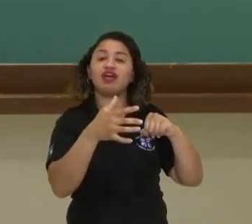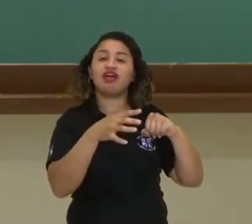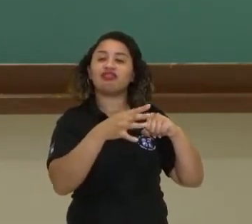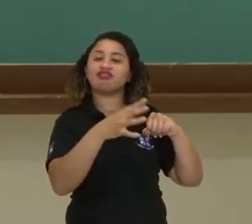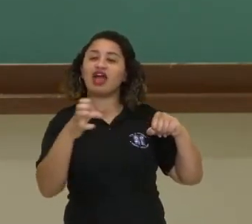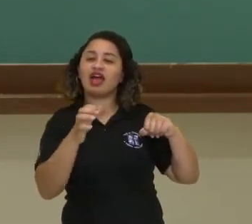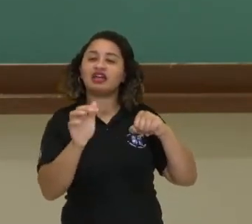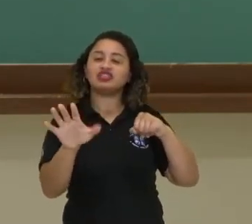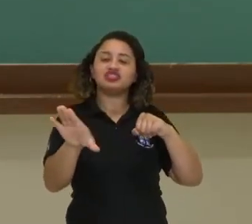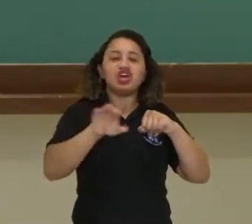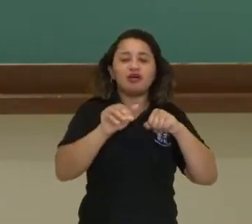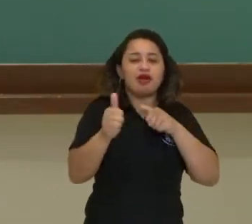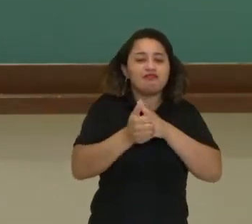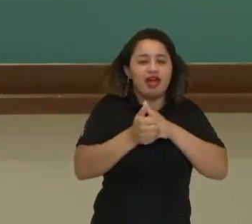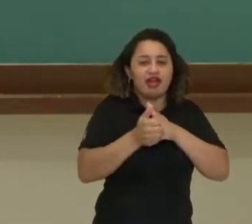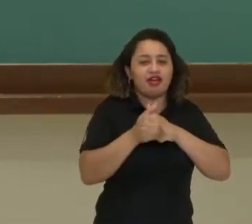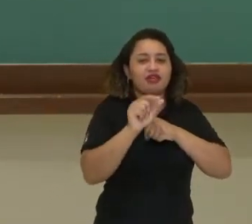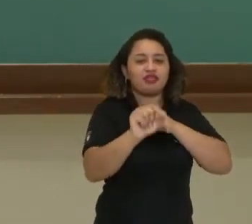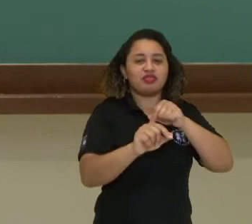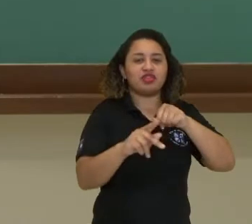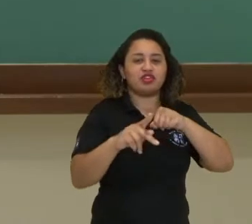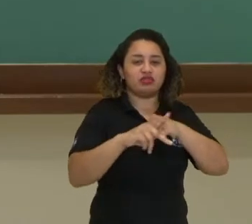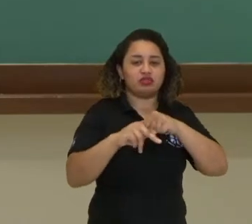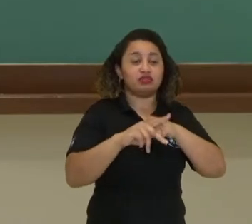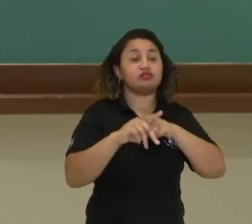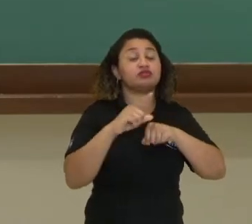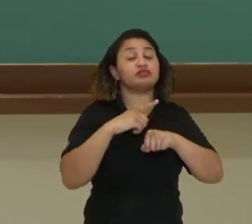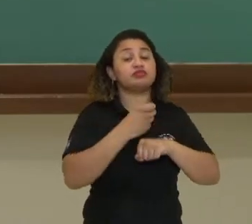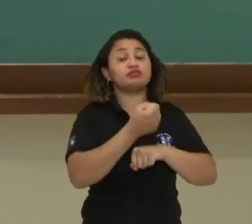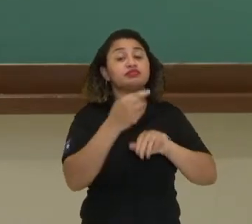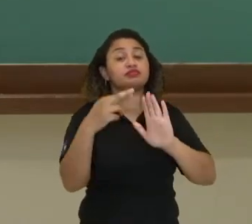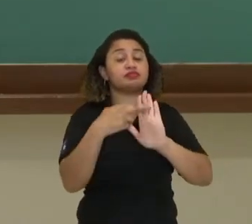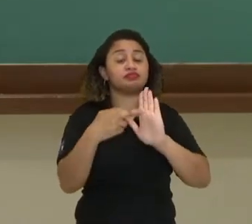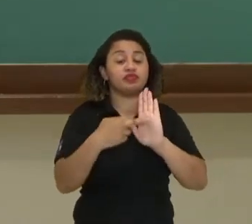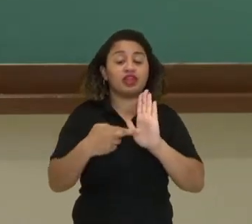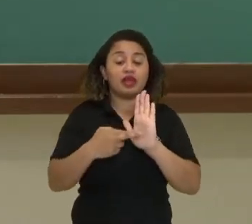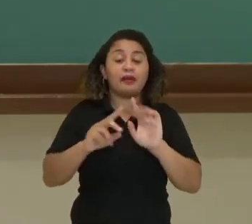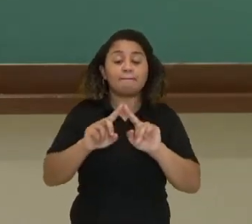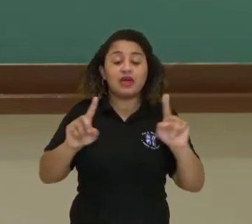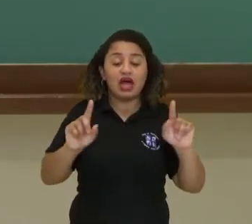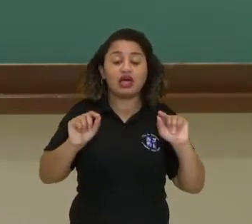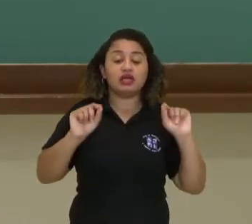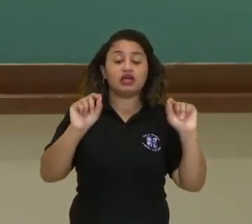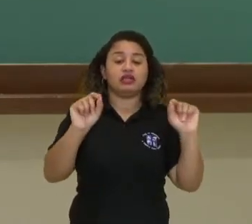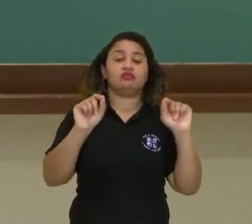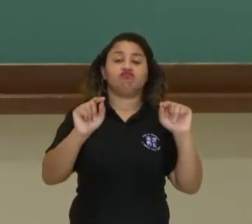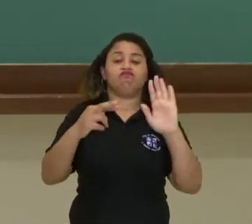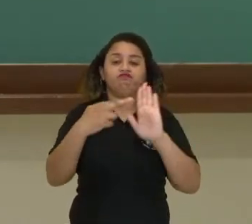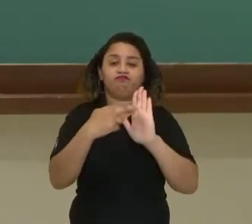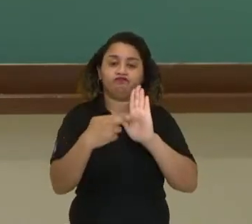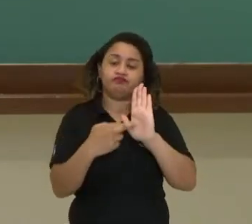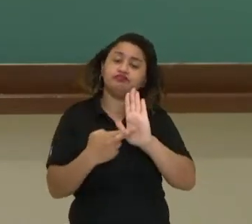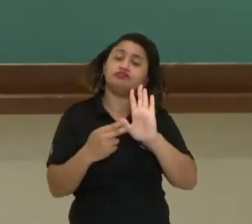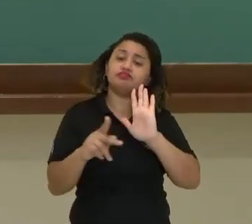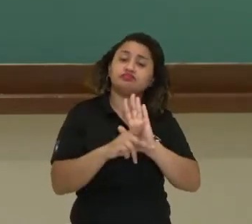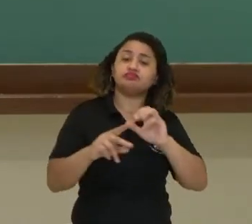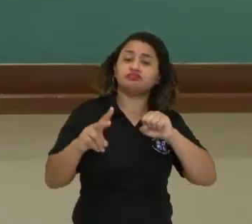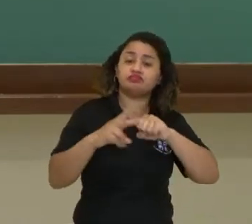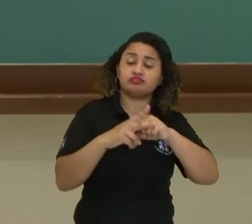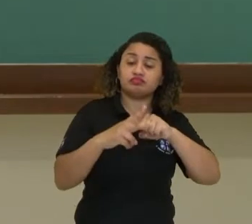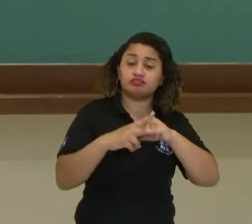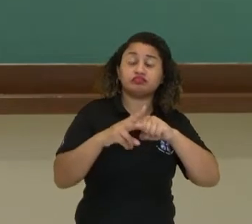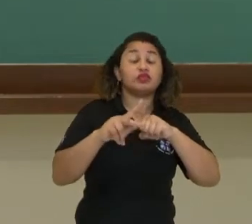para perto dele existem então algumas regras pessoal só que assim essas regras de pronome elas são